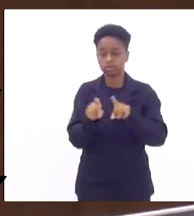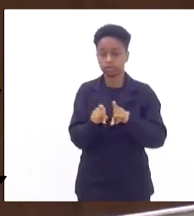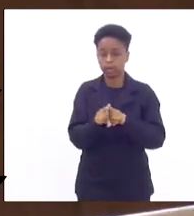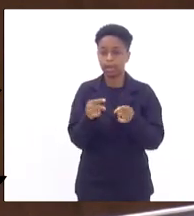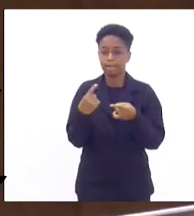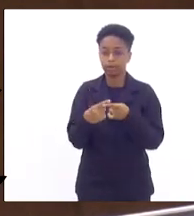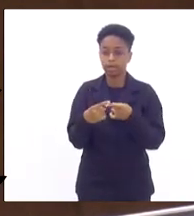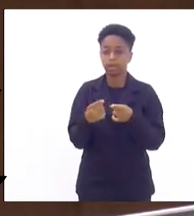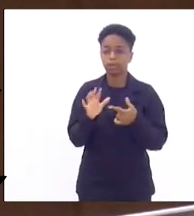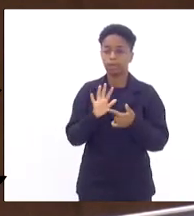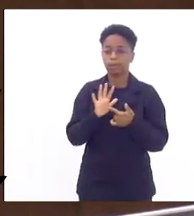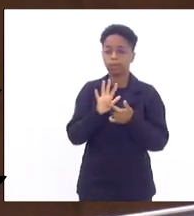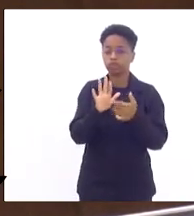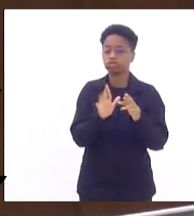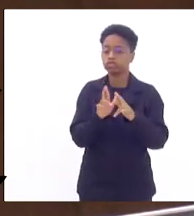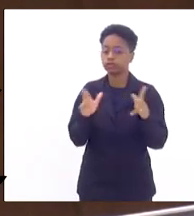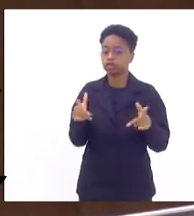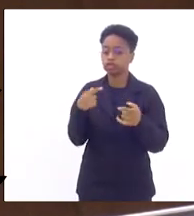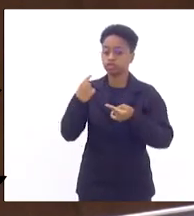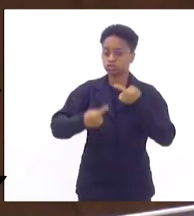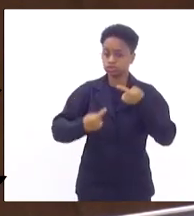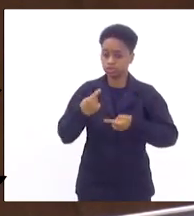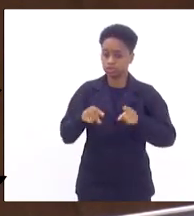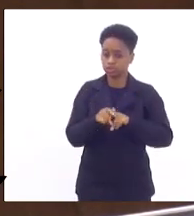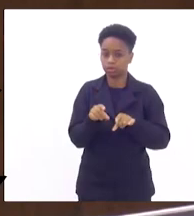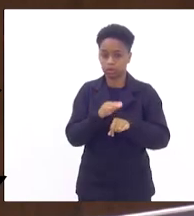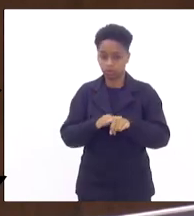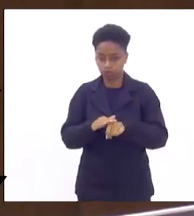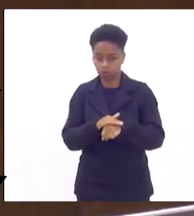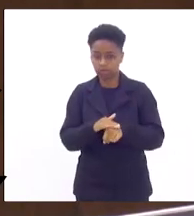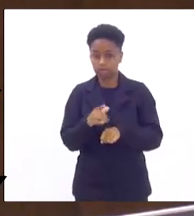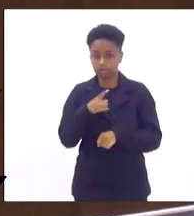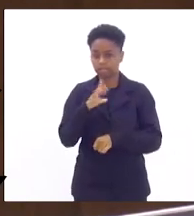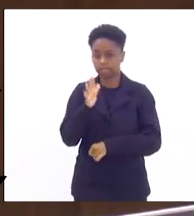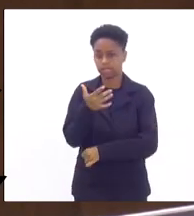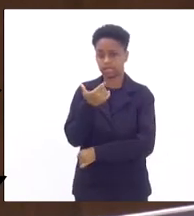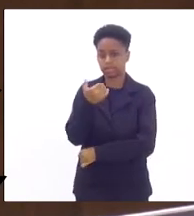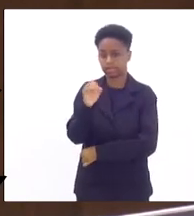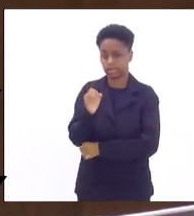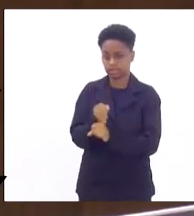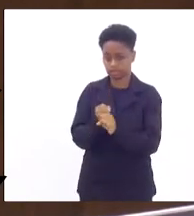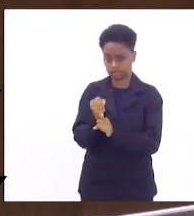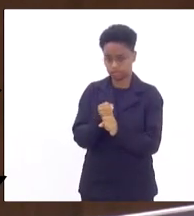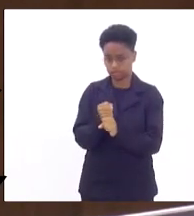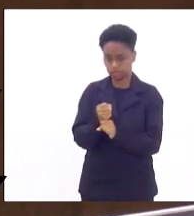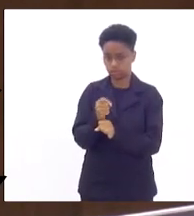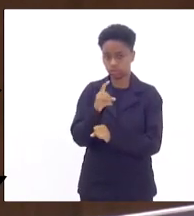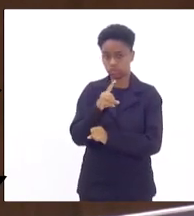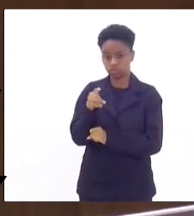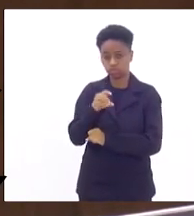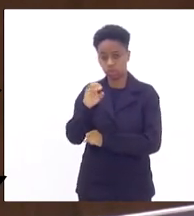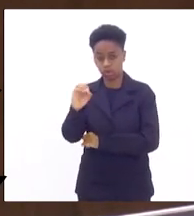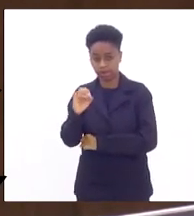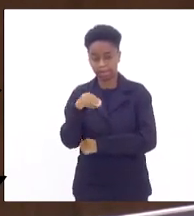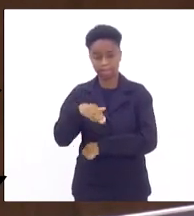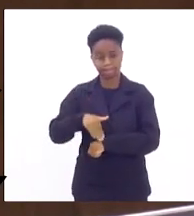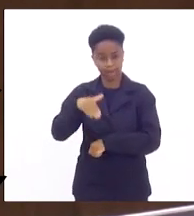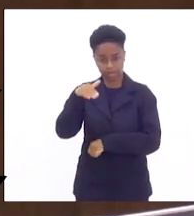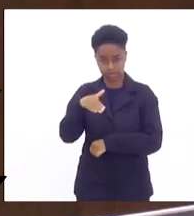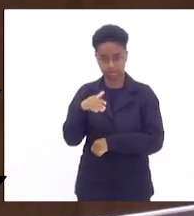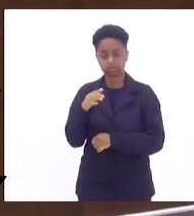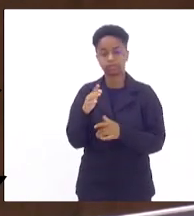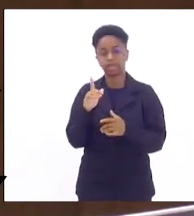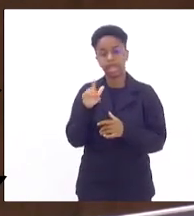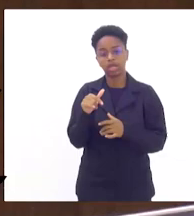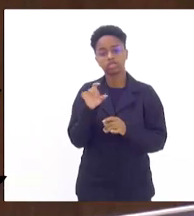a discussão aqui e a conversa. Essa concessão ela tem 10 anos, é a Zona Oeste Mais, é uma concessão